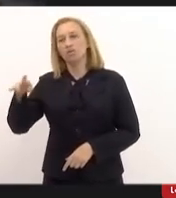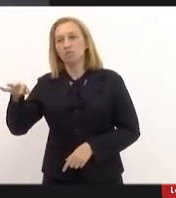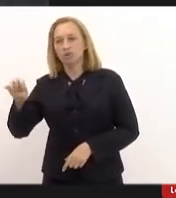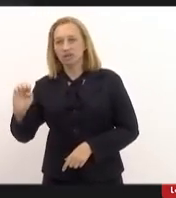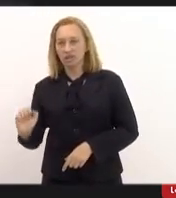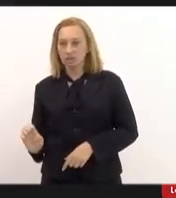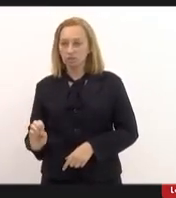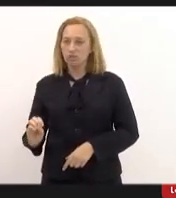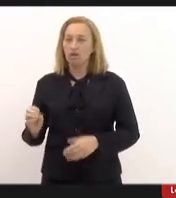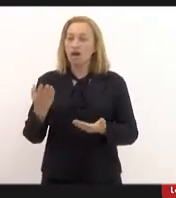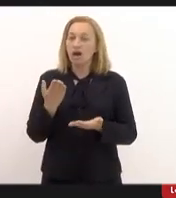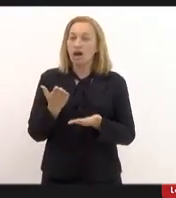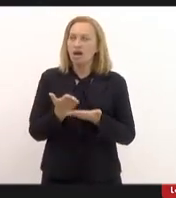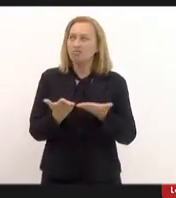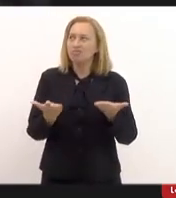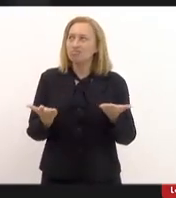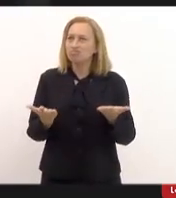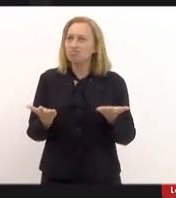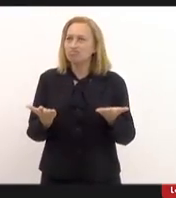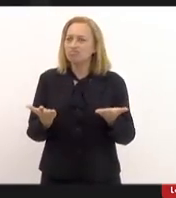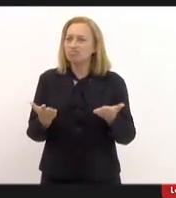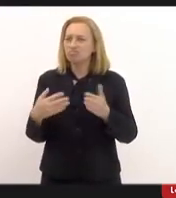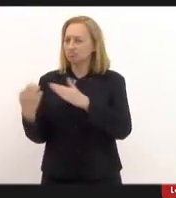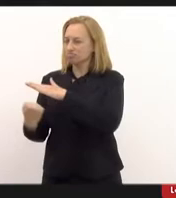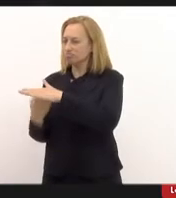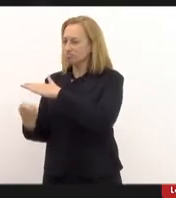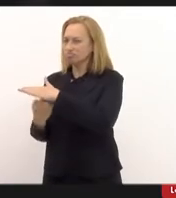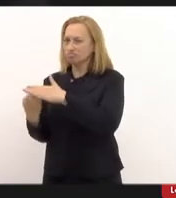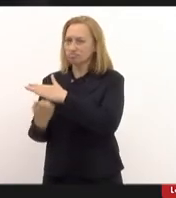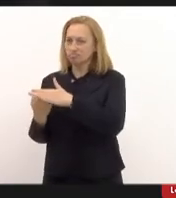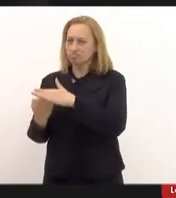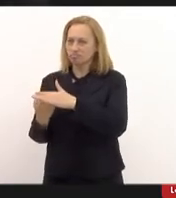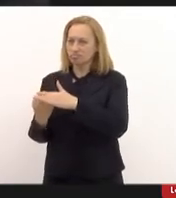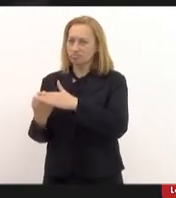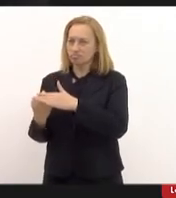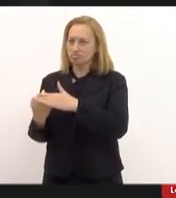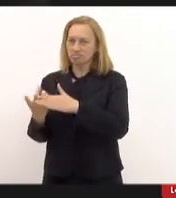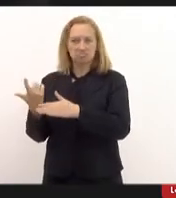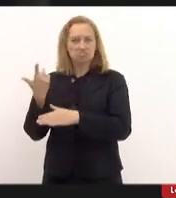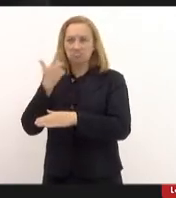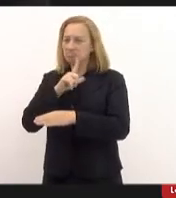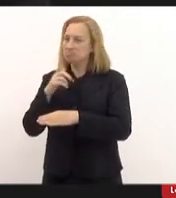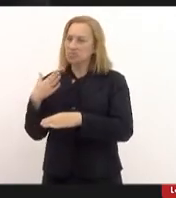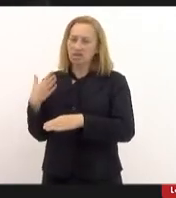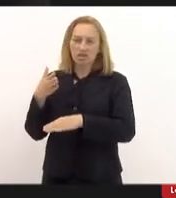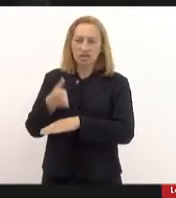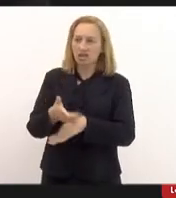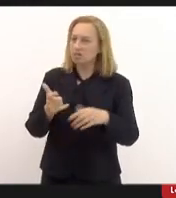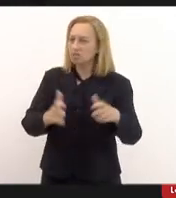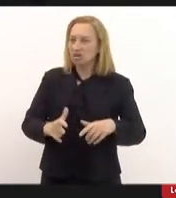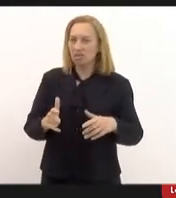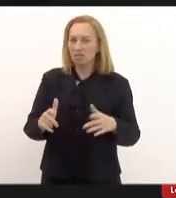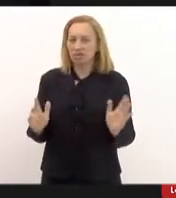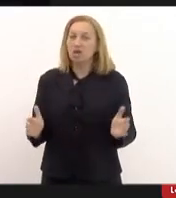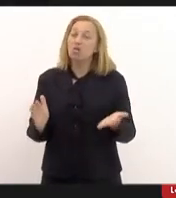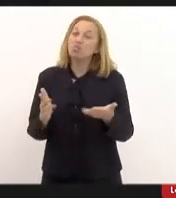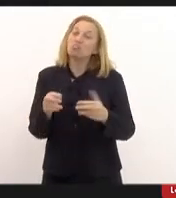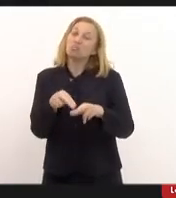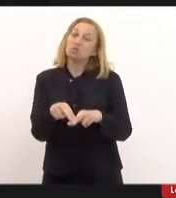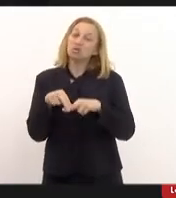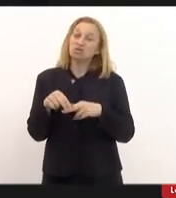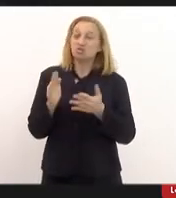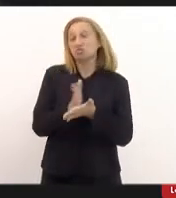acabou as empresas querendo se instalar e não conseguindo devido a